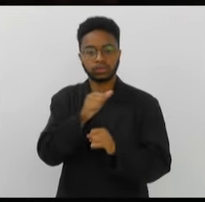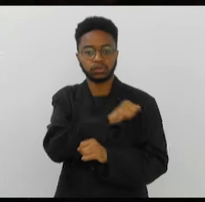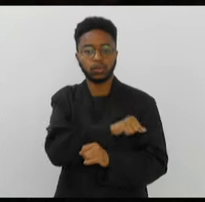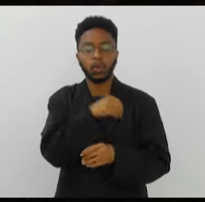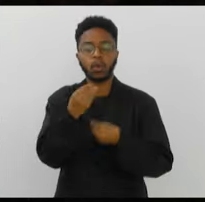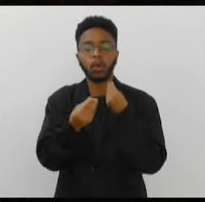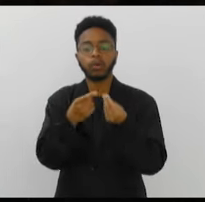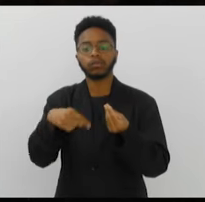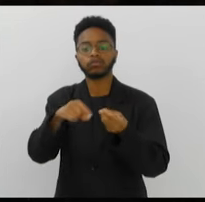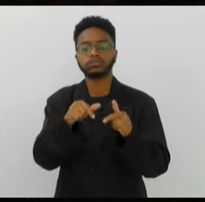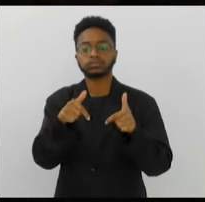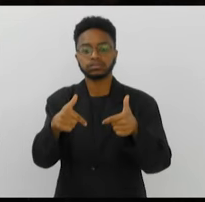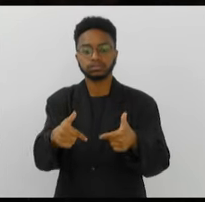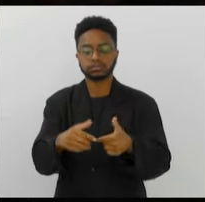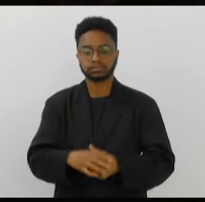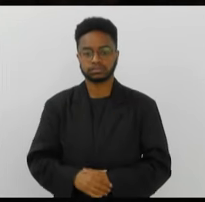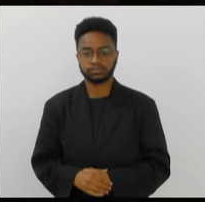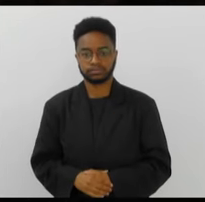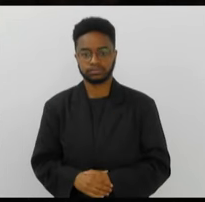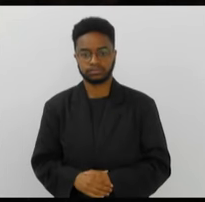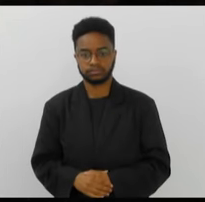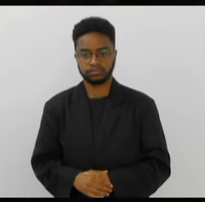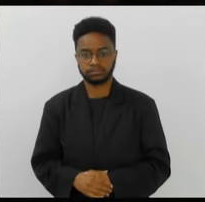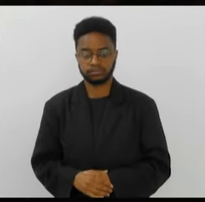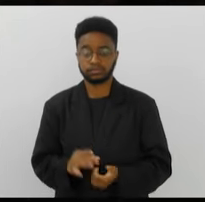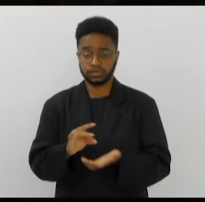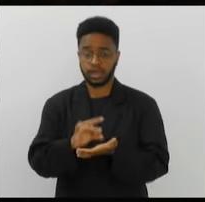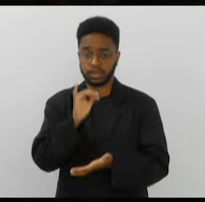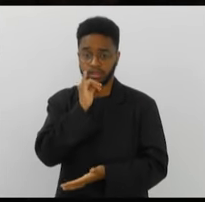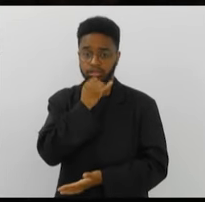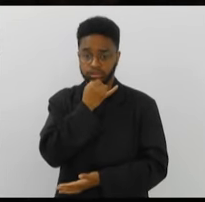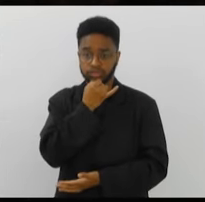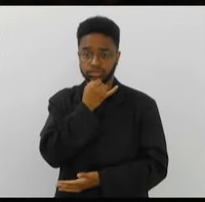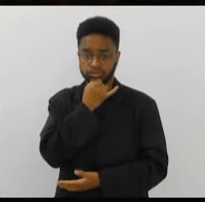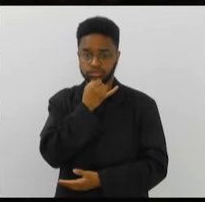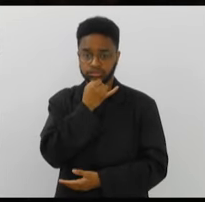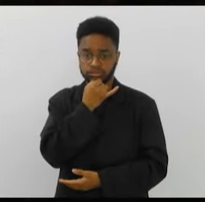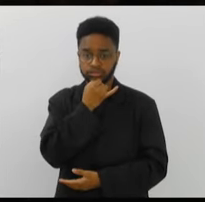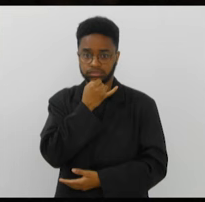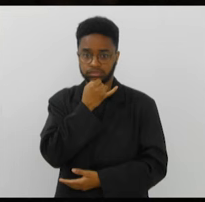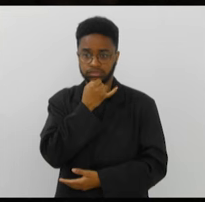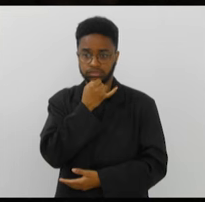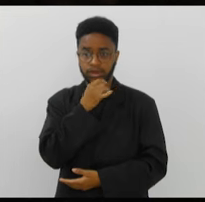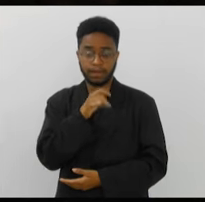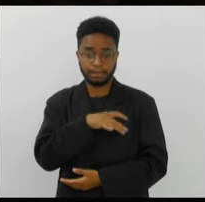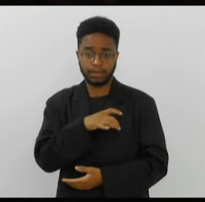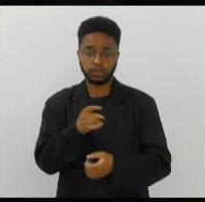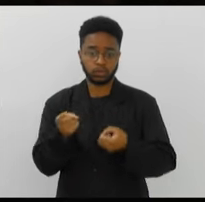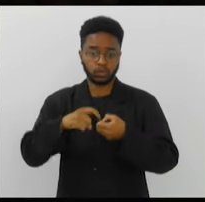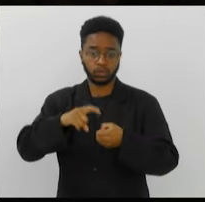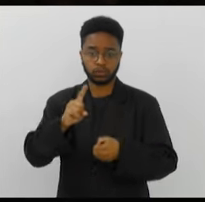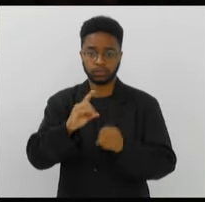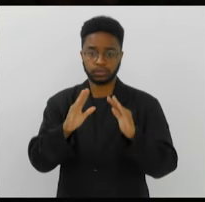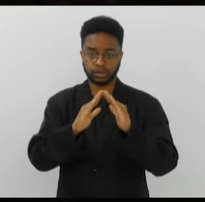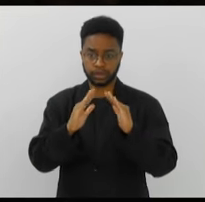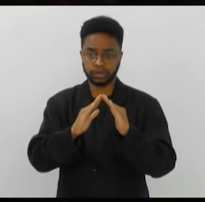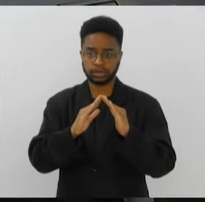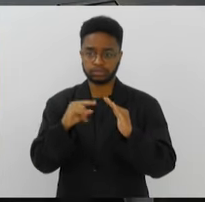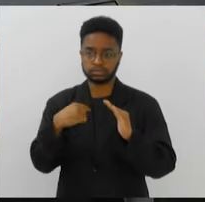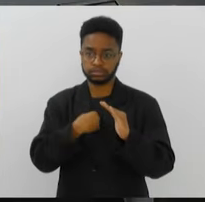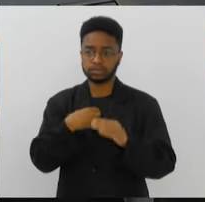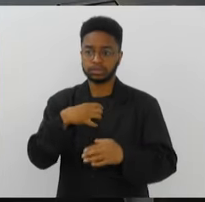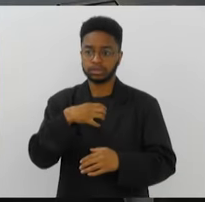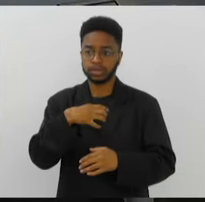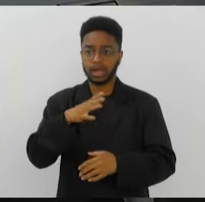vocês agiriam? É a triste realidade medo de do não nosso voltar, Rio de Janeiro. Medo de não voltar para casa, rapaz. A gente fica na